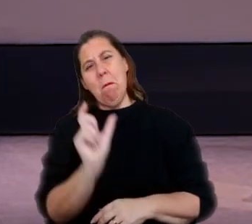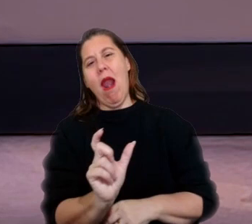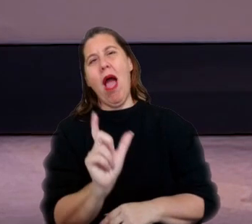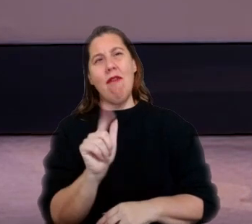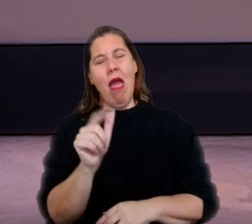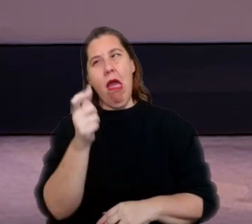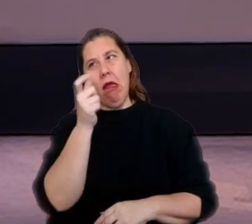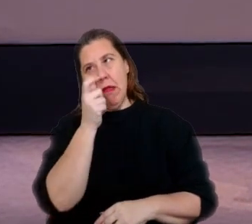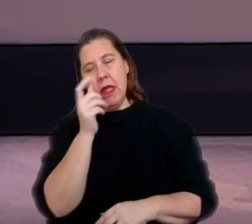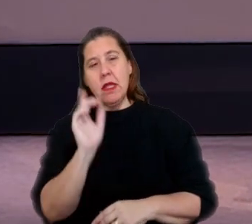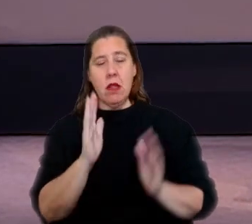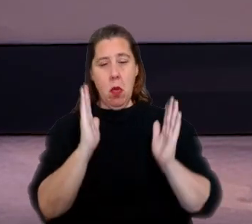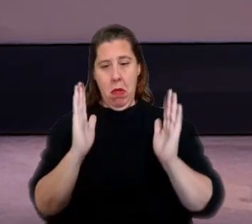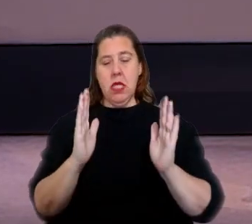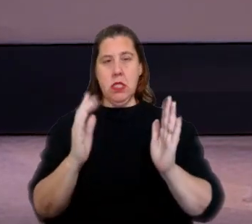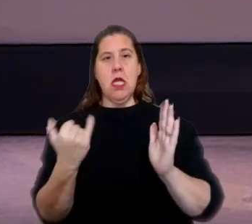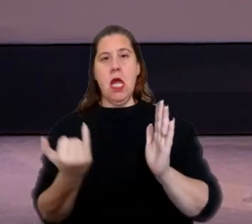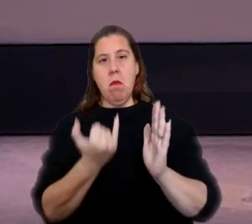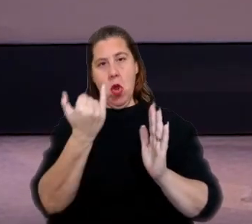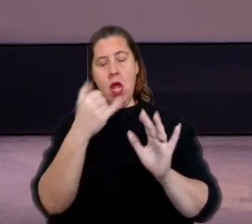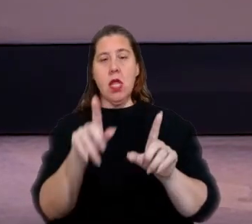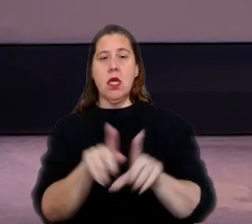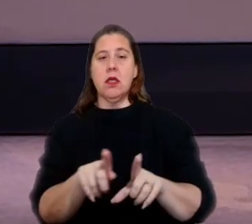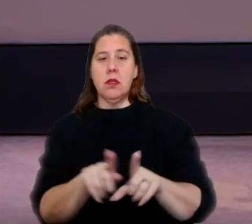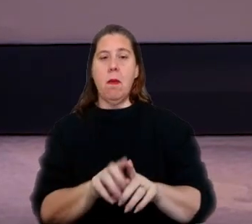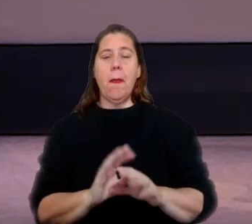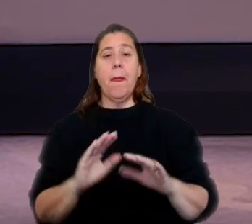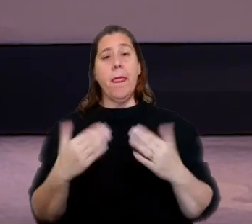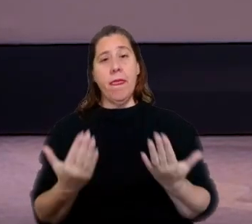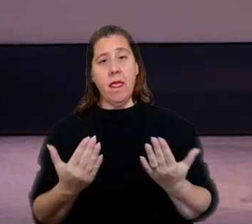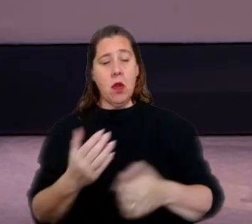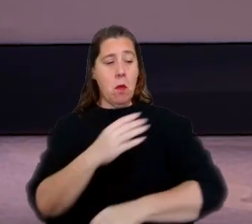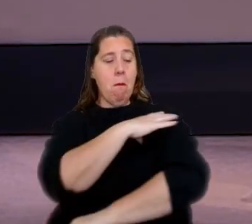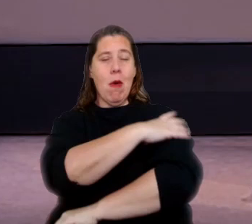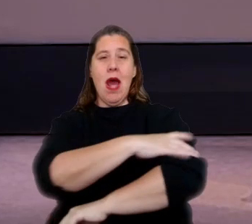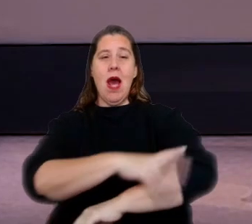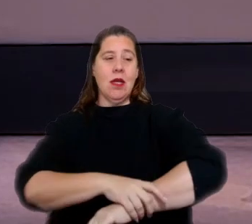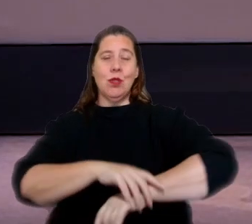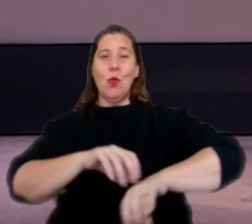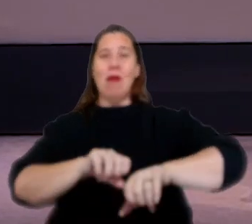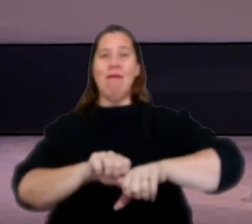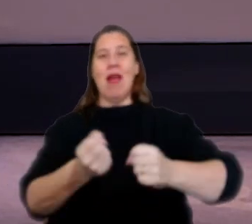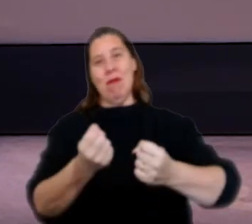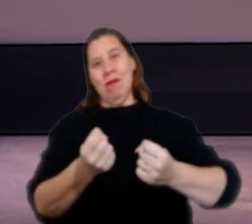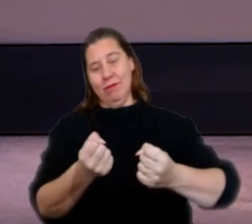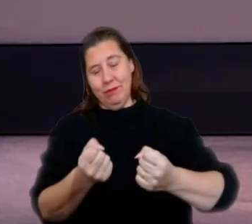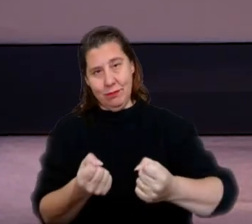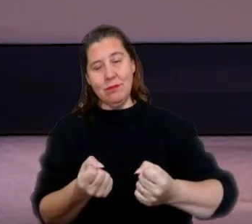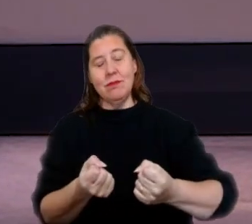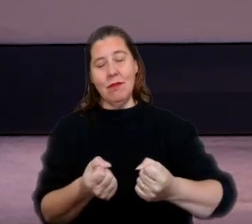não sei se é bem interessante, mas uma cena importante para comentar é quando ele quebra o braço, né? Então ele